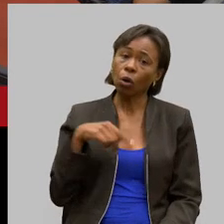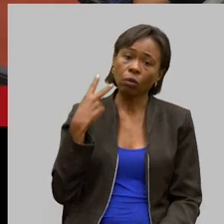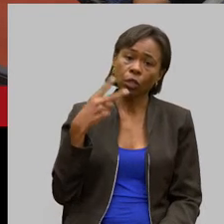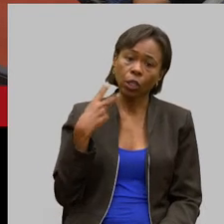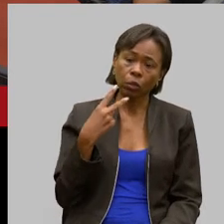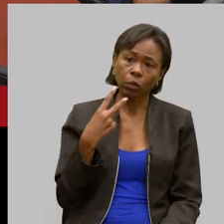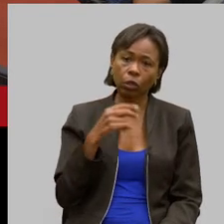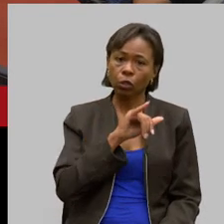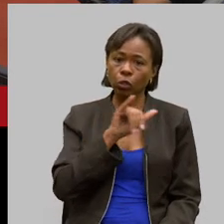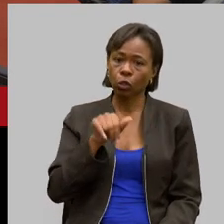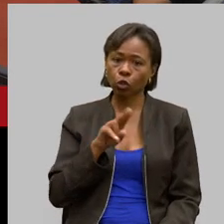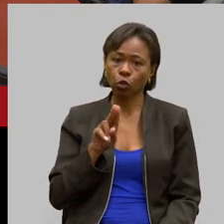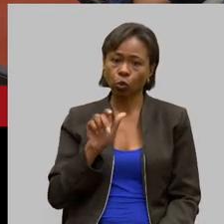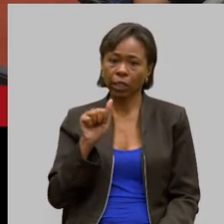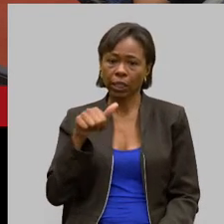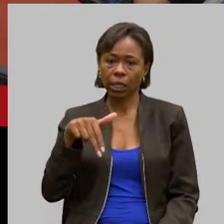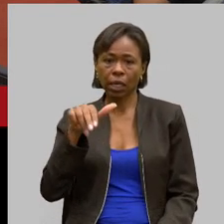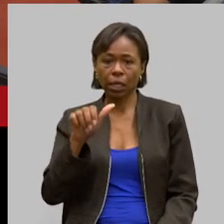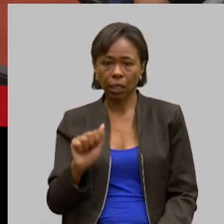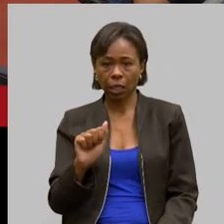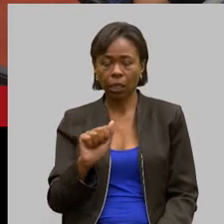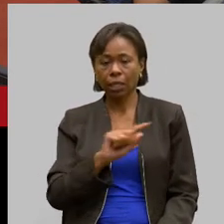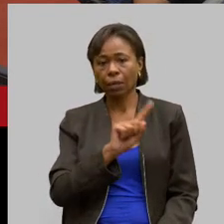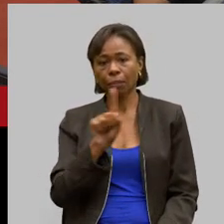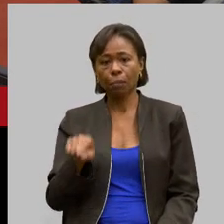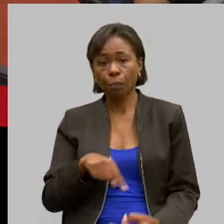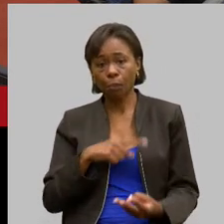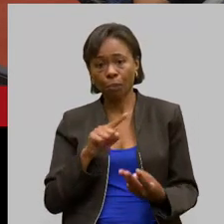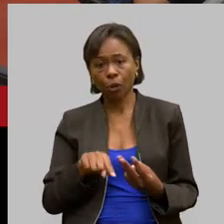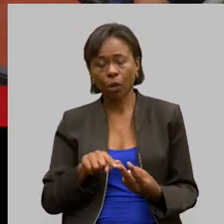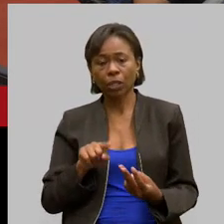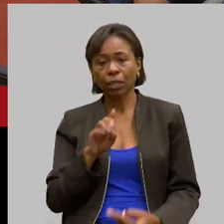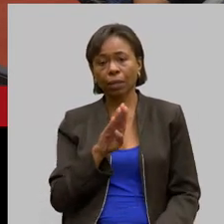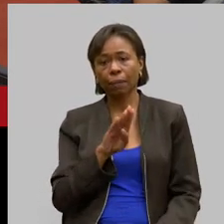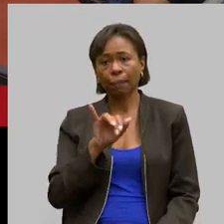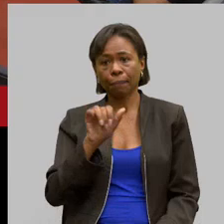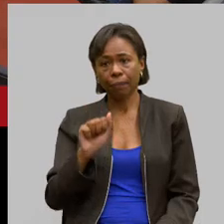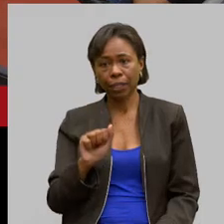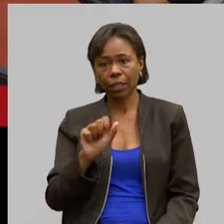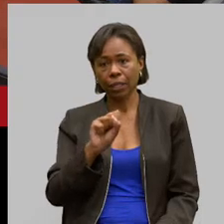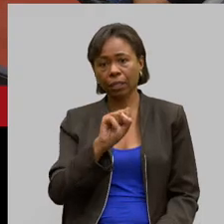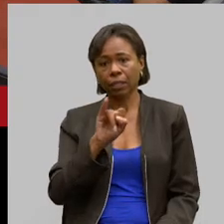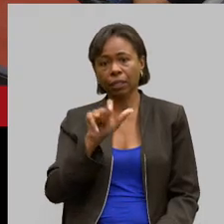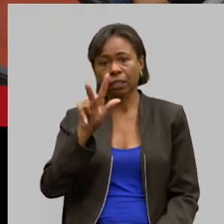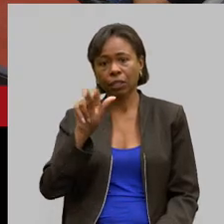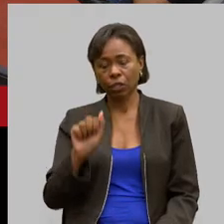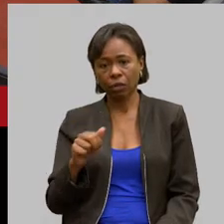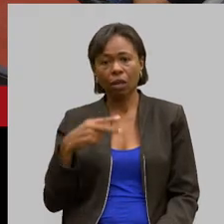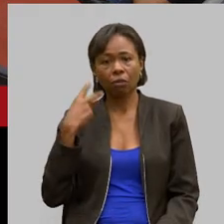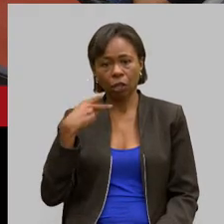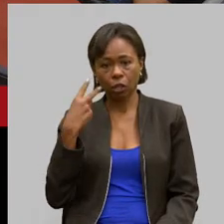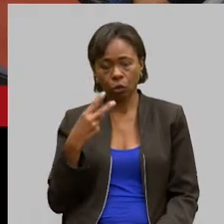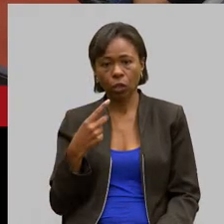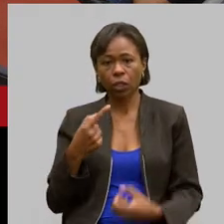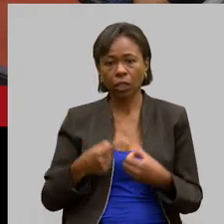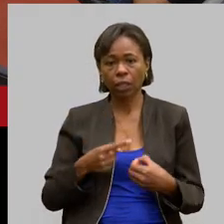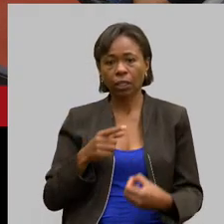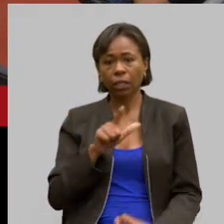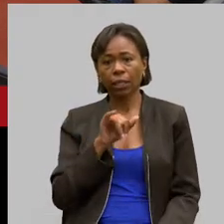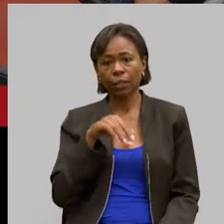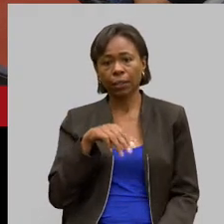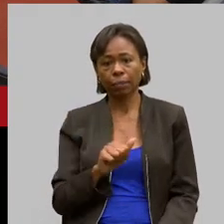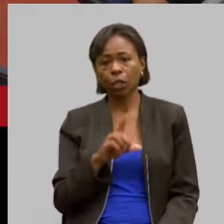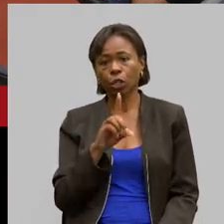Sales e depois da Juliana pode sim a Bia Silva que é vereadora de Lima Duarte Se a Bia Bia tá